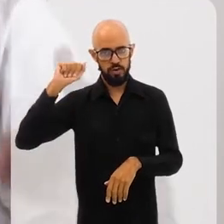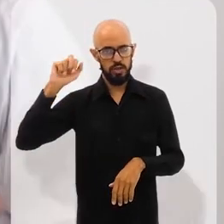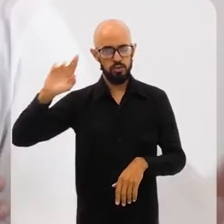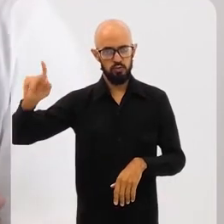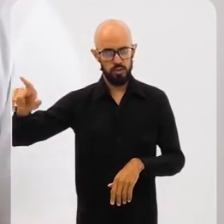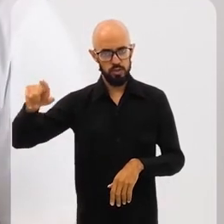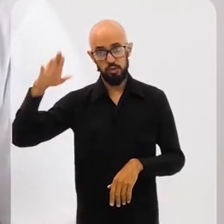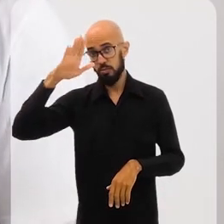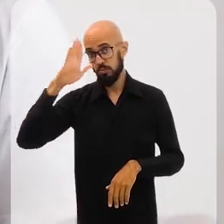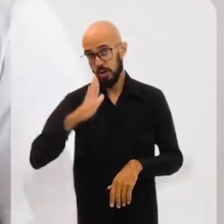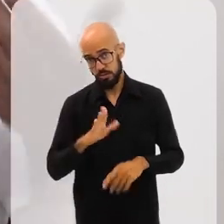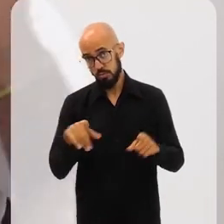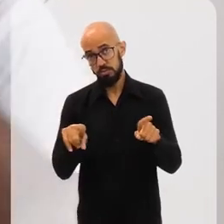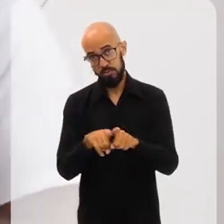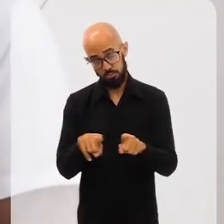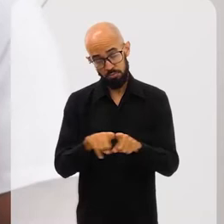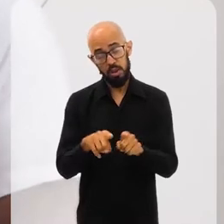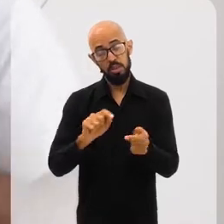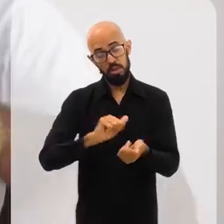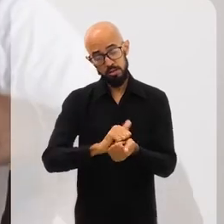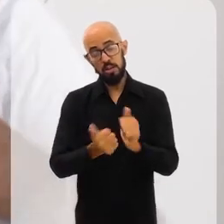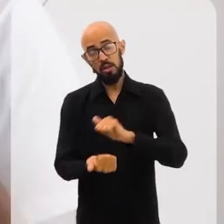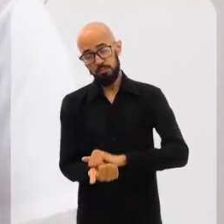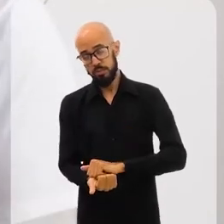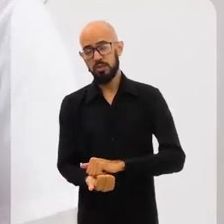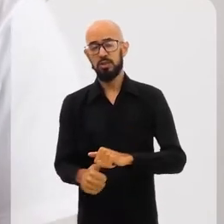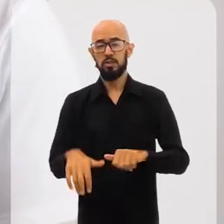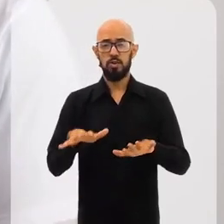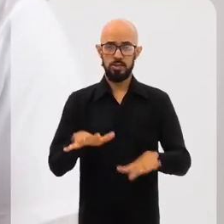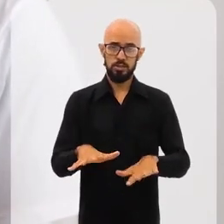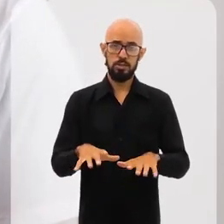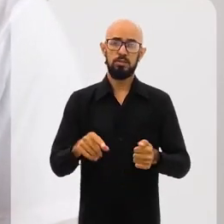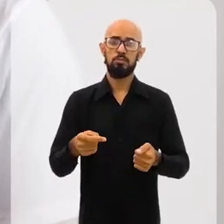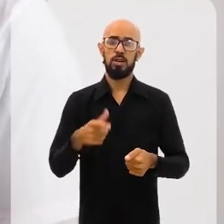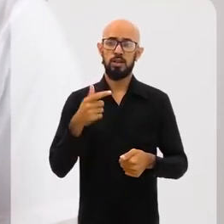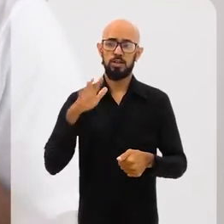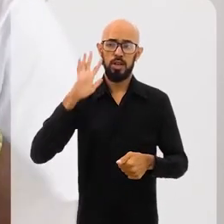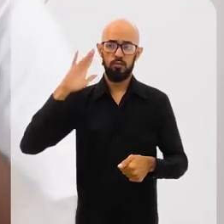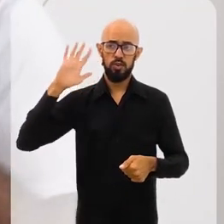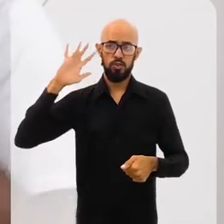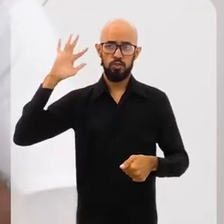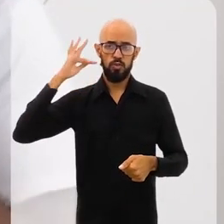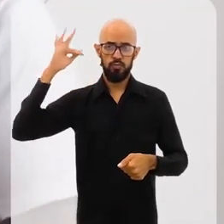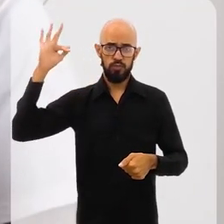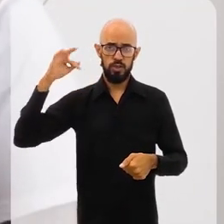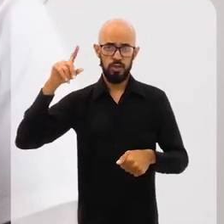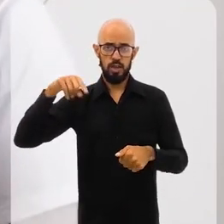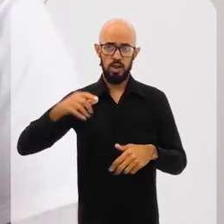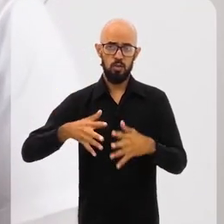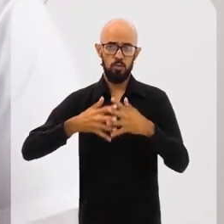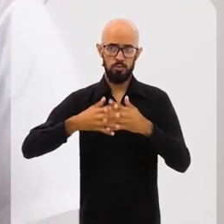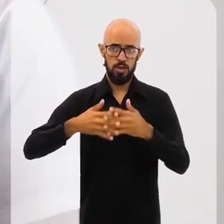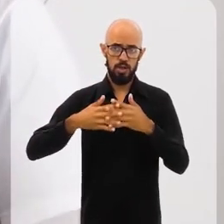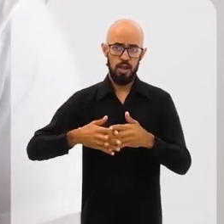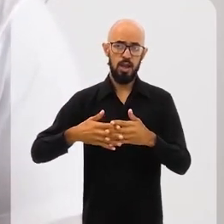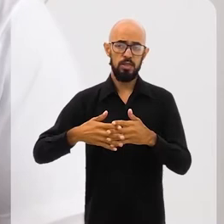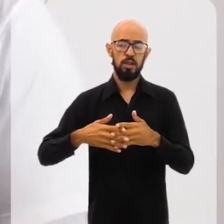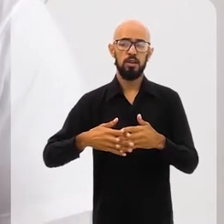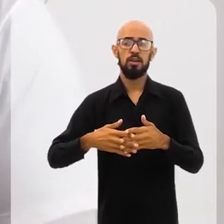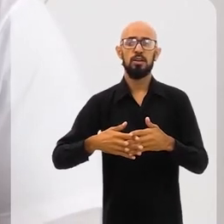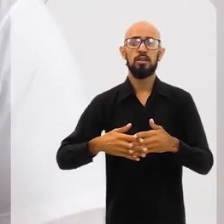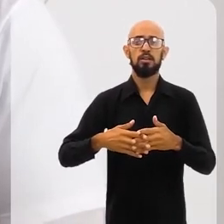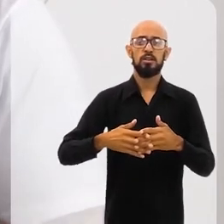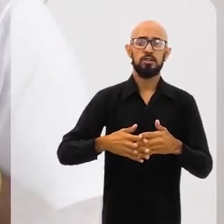Em África é de uma outra forma. E no Brasil também está se adequando a essa questão para que essa filosofia, que é tão complexa, como você pode,